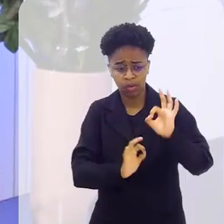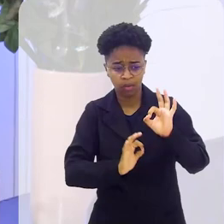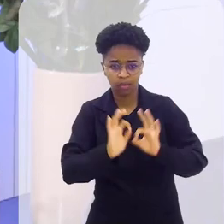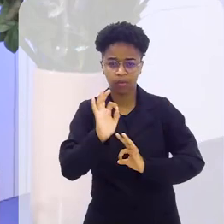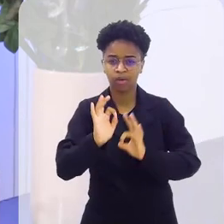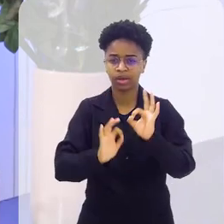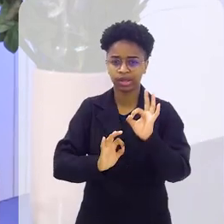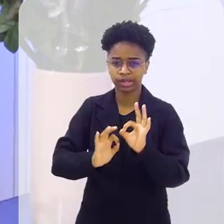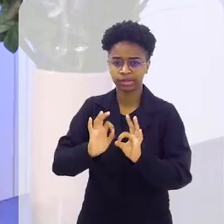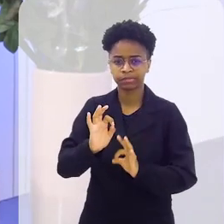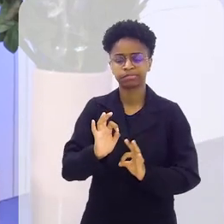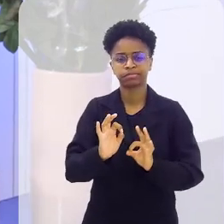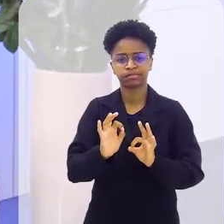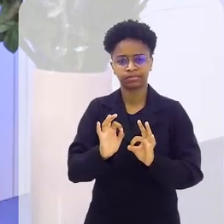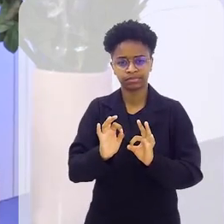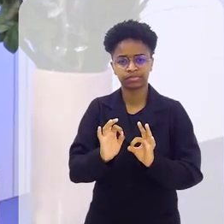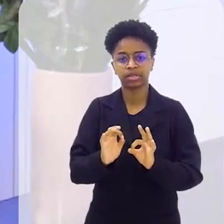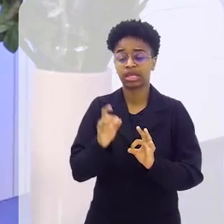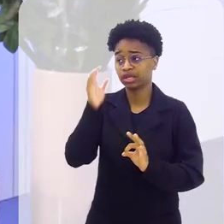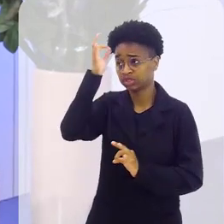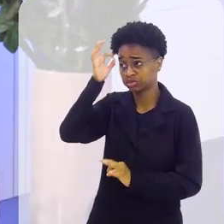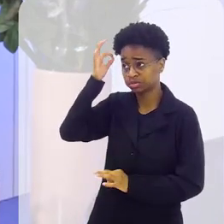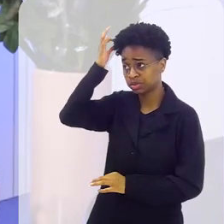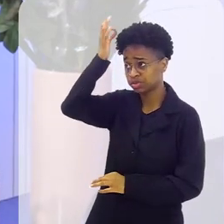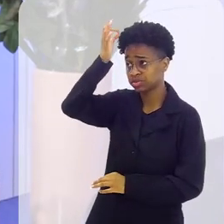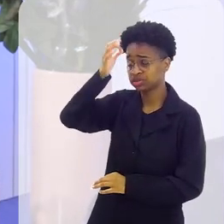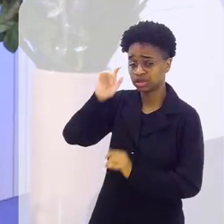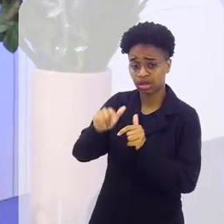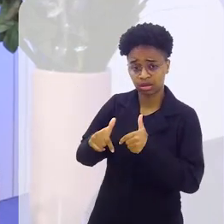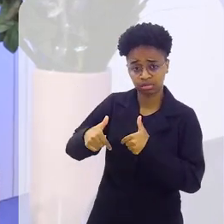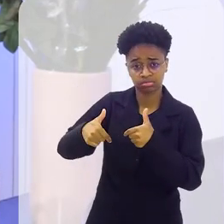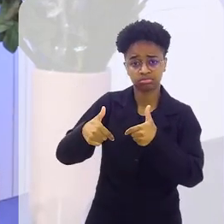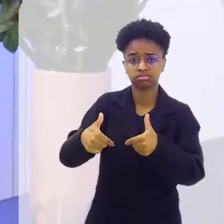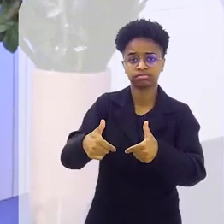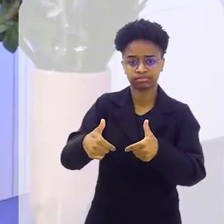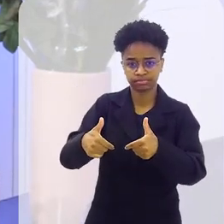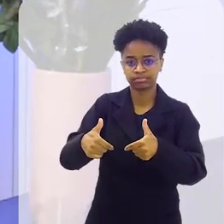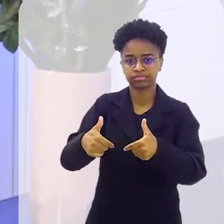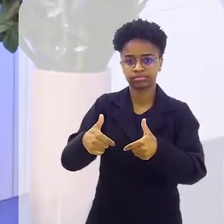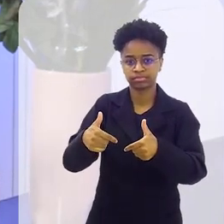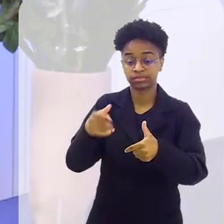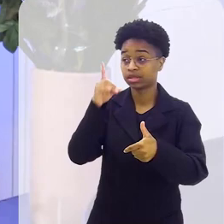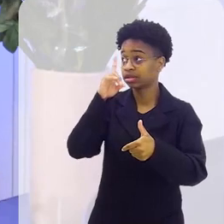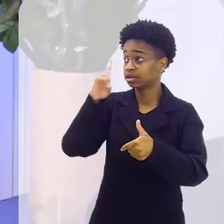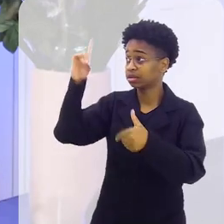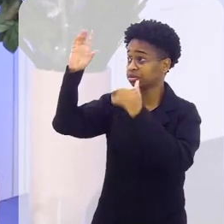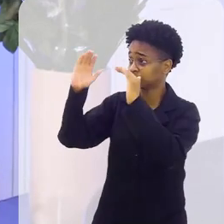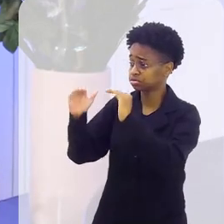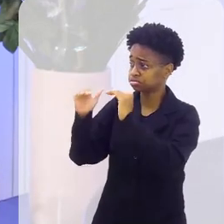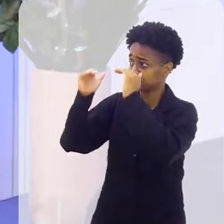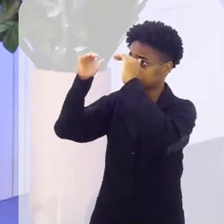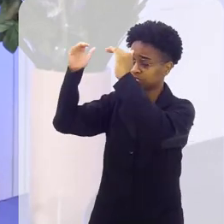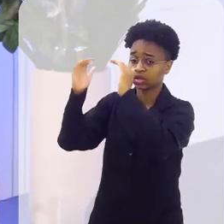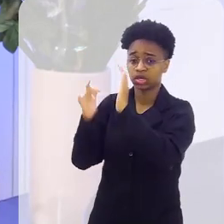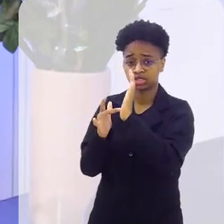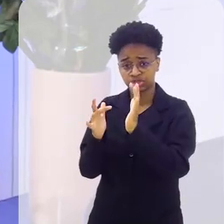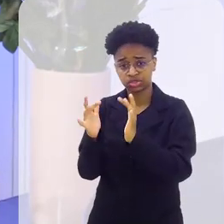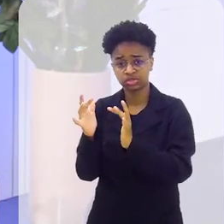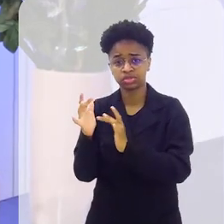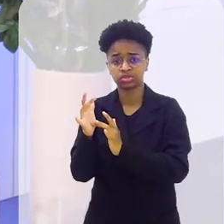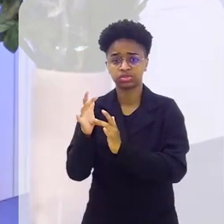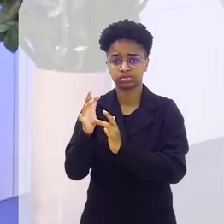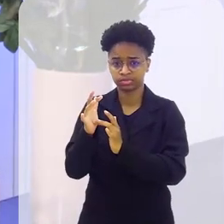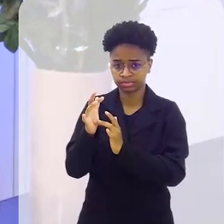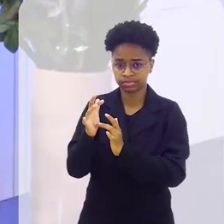sendo formado e preparado pelo Espírito Santo. Grande é o Senhor